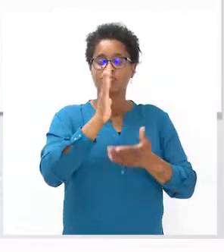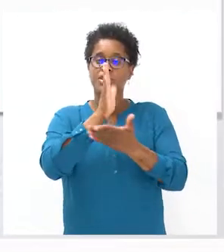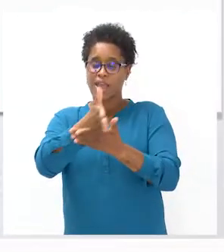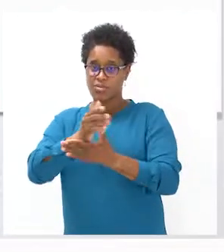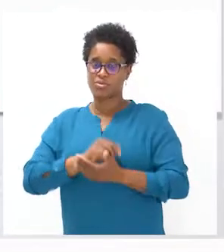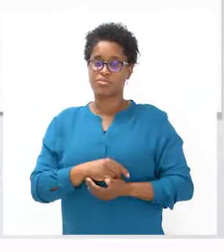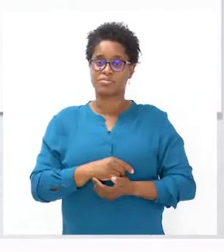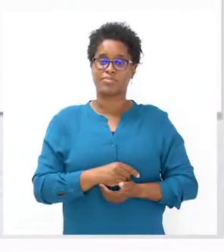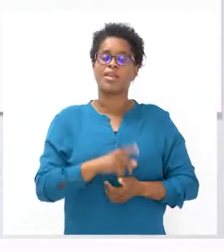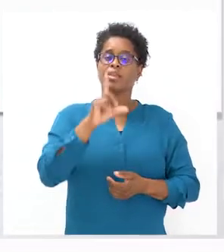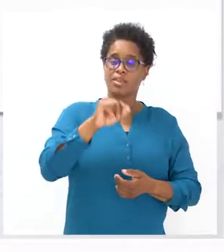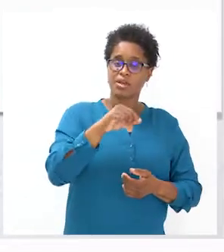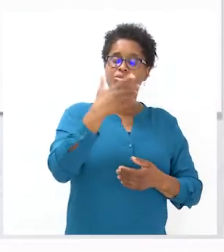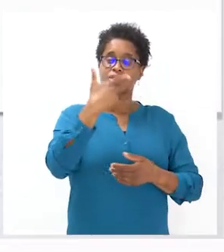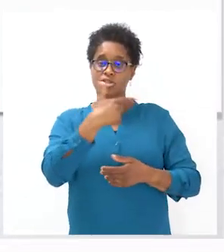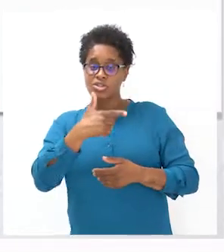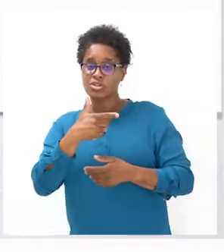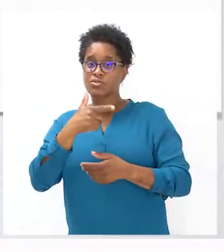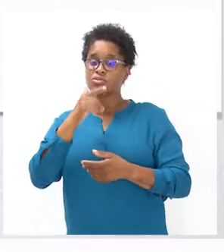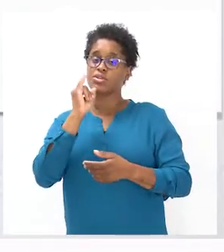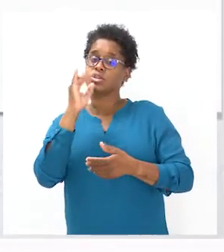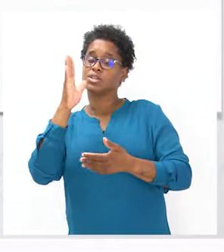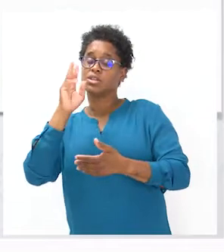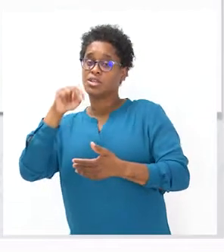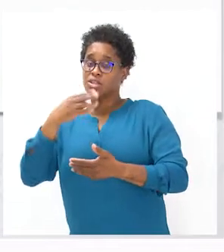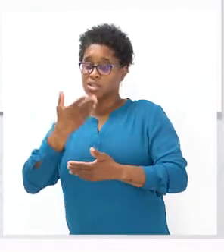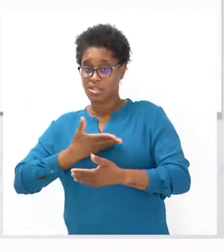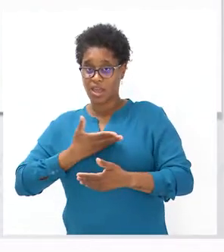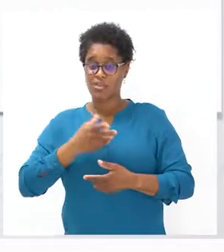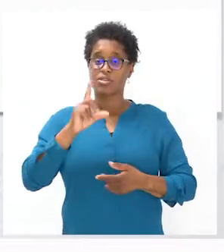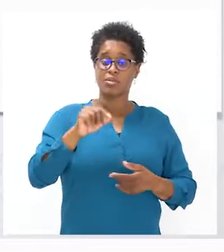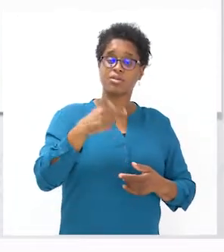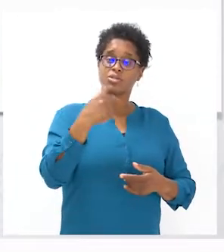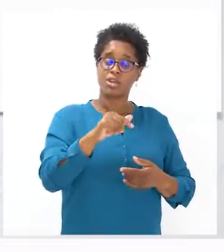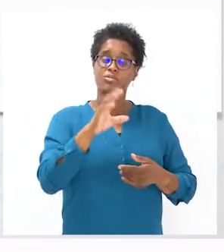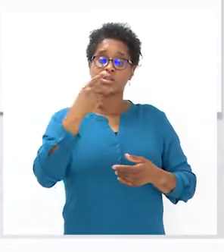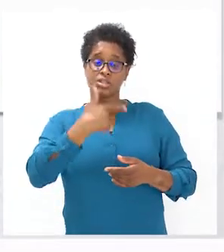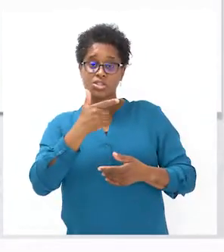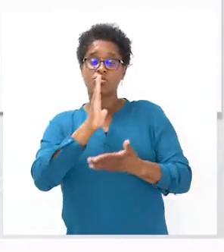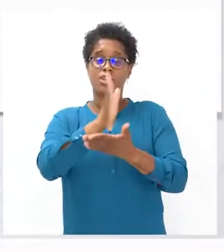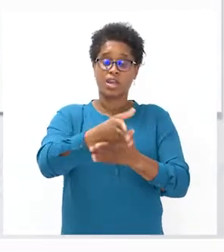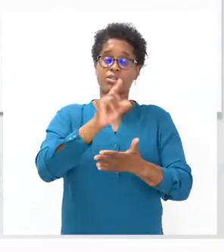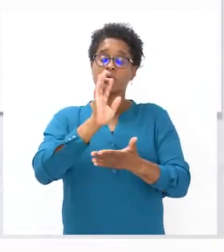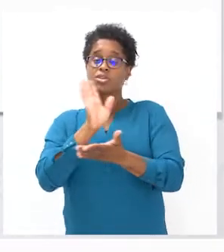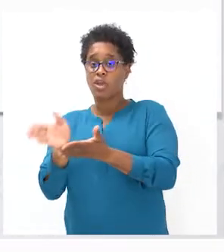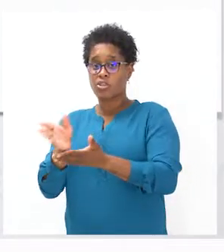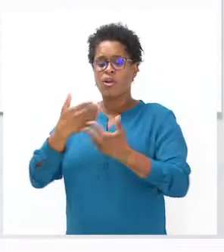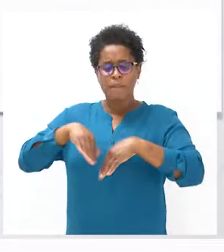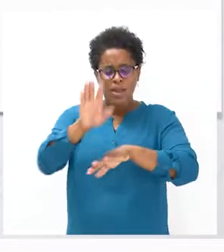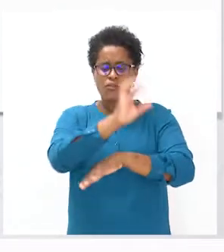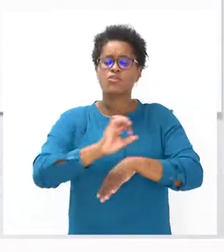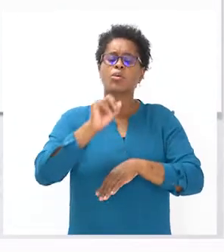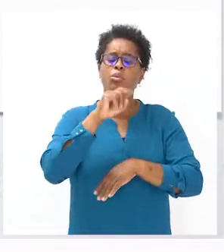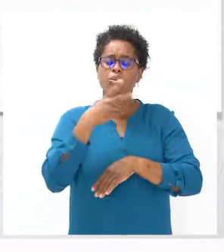temos o transitivo indireto e temos o transitivo direto e indireto. Mas vocês podem perguntar, mas professora, qual